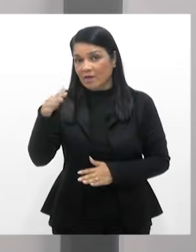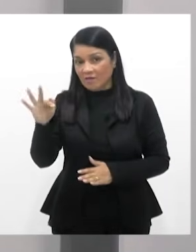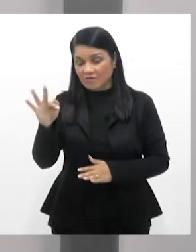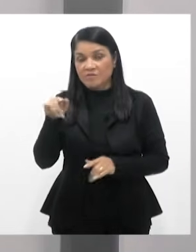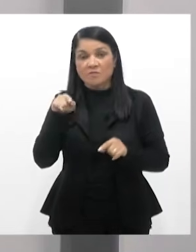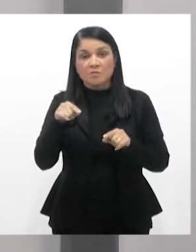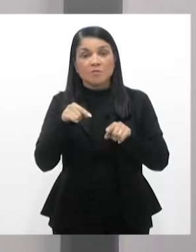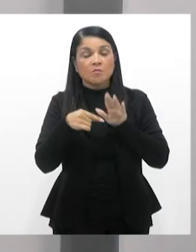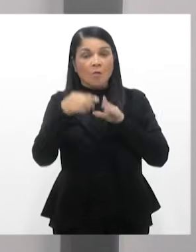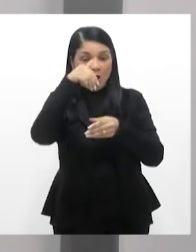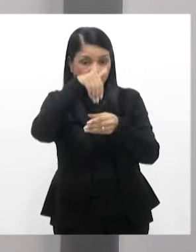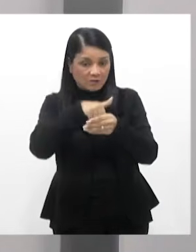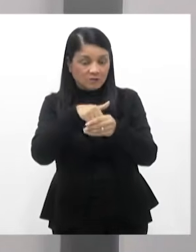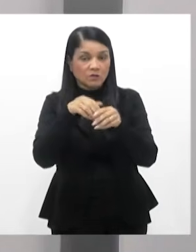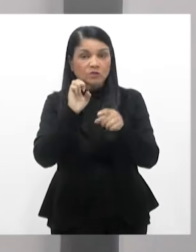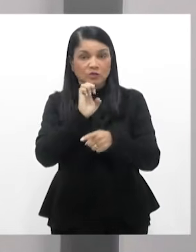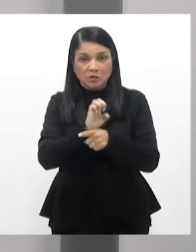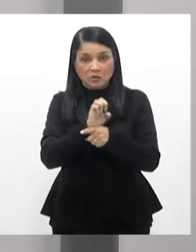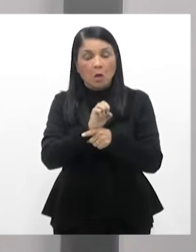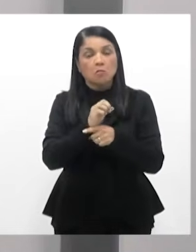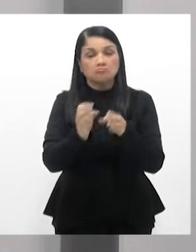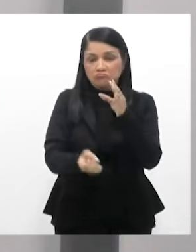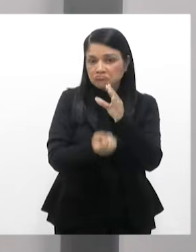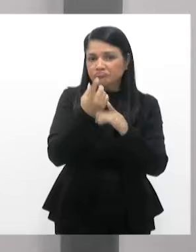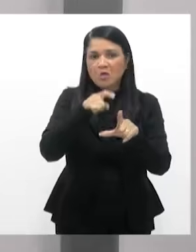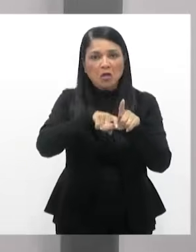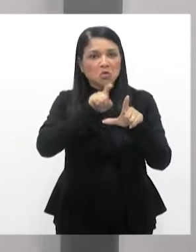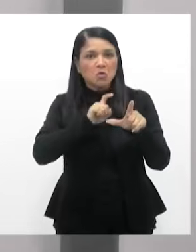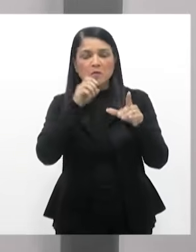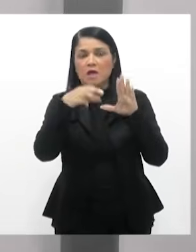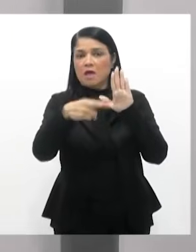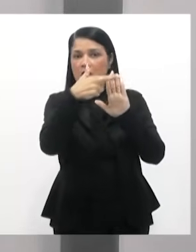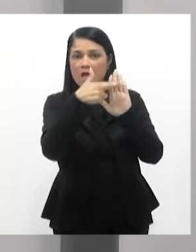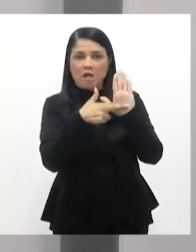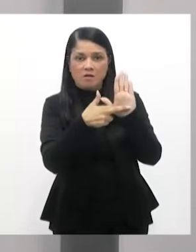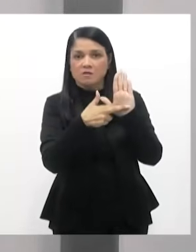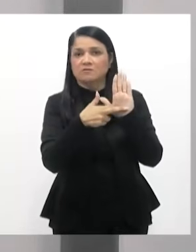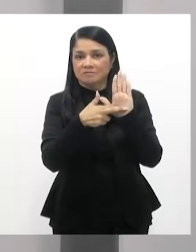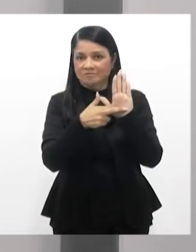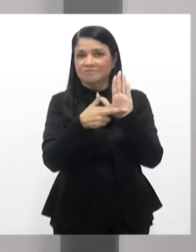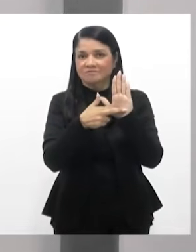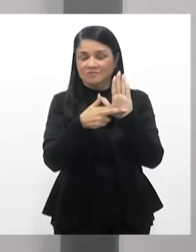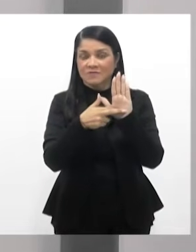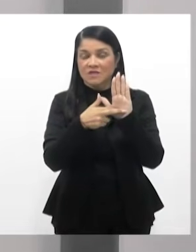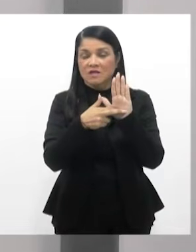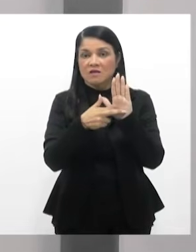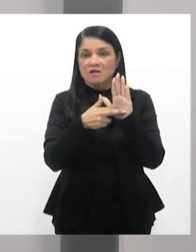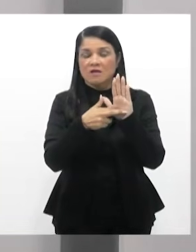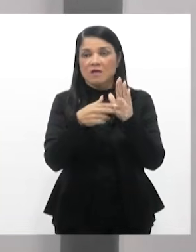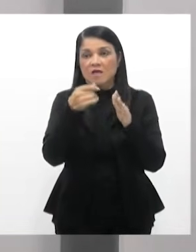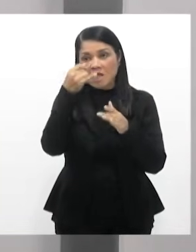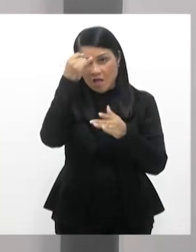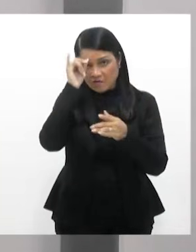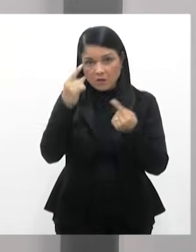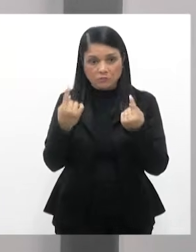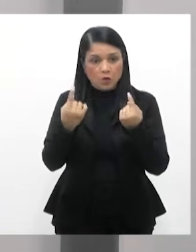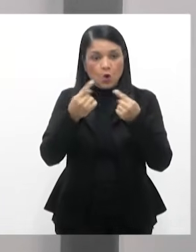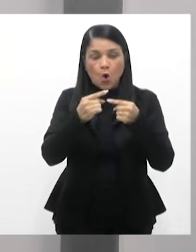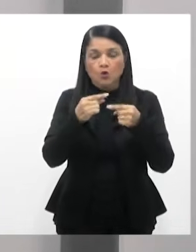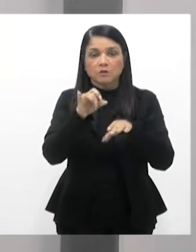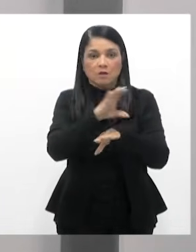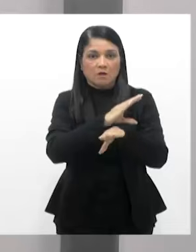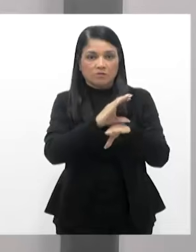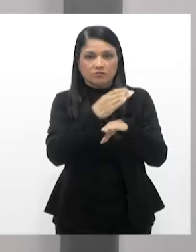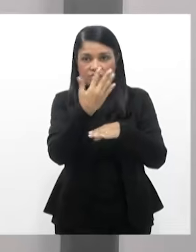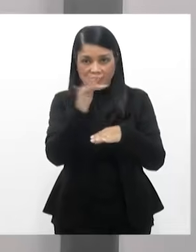estadual ela tem autonomia de criar o seu regramento numa eleição administrativa. Desde que não contraria a Constituição Federal. Mas, se levarmos